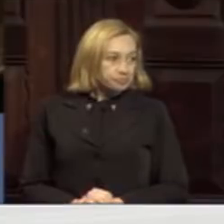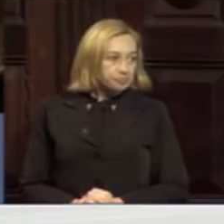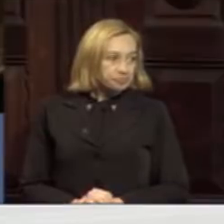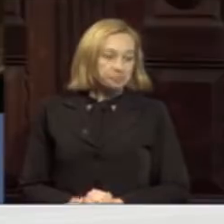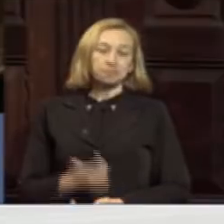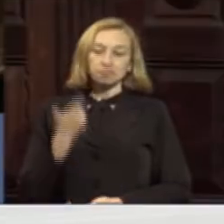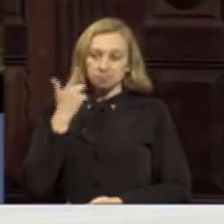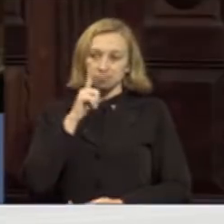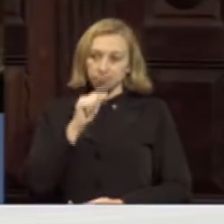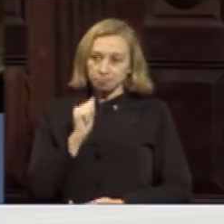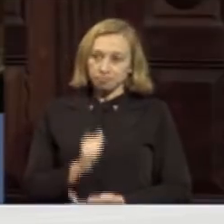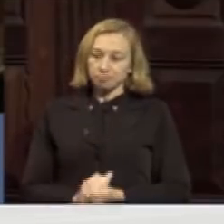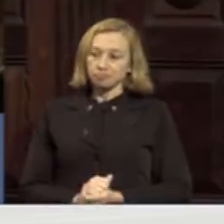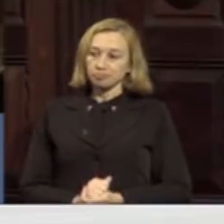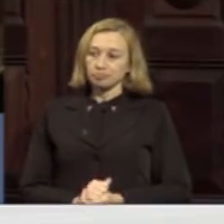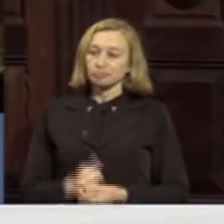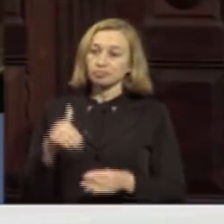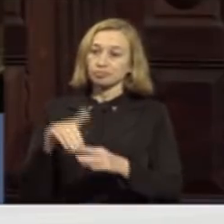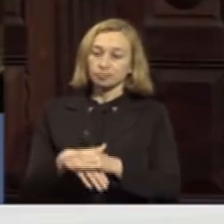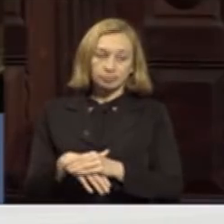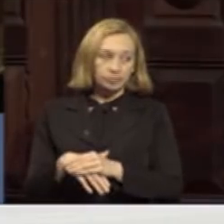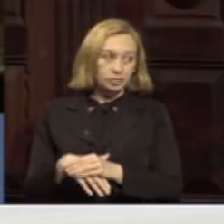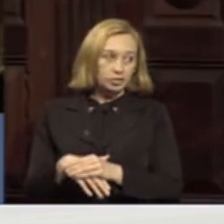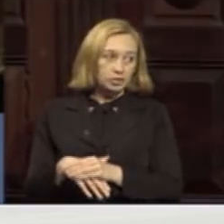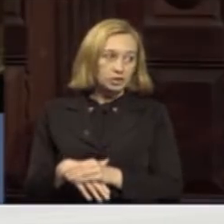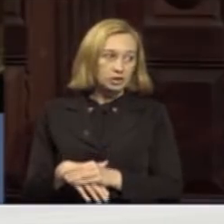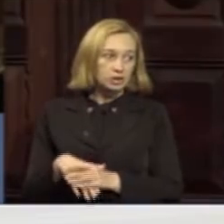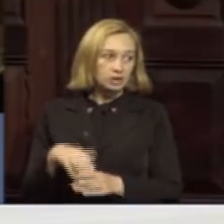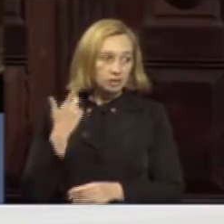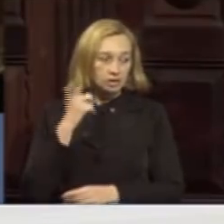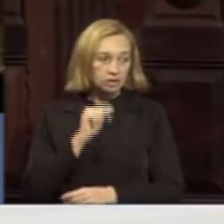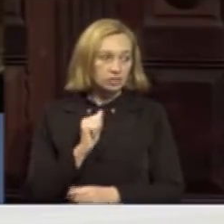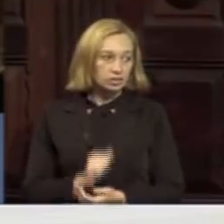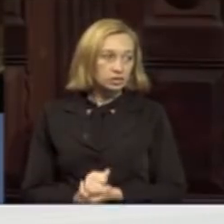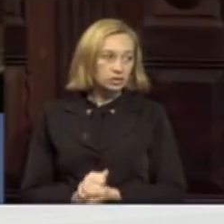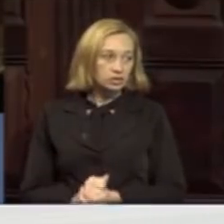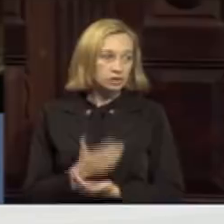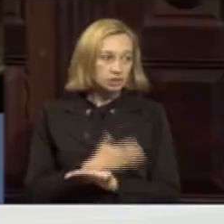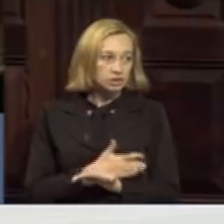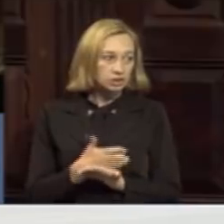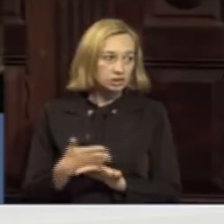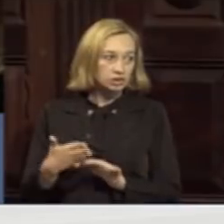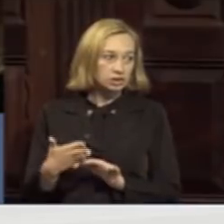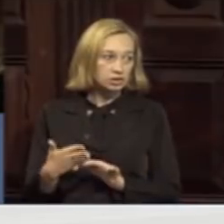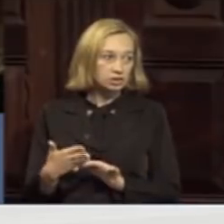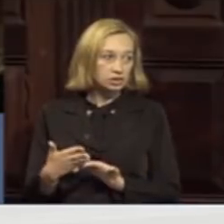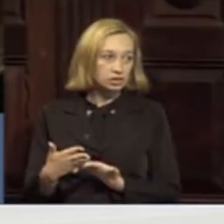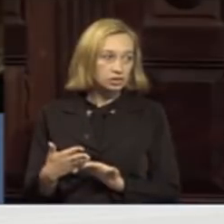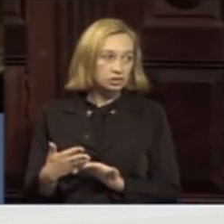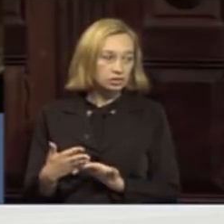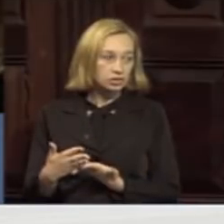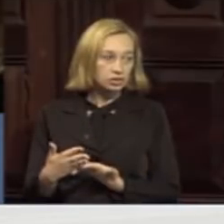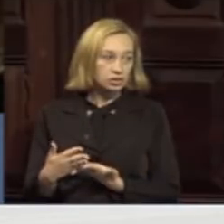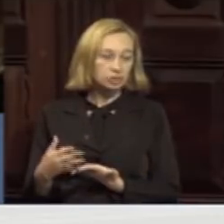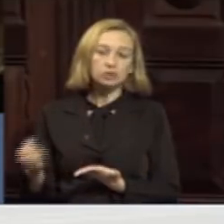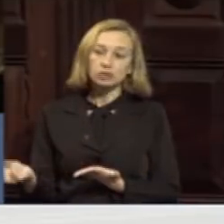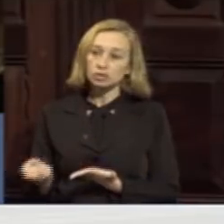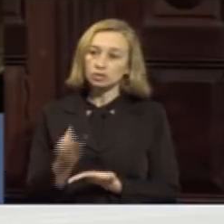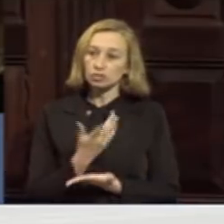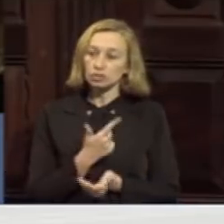ganhou as últimas eleições, tomou posse e inicia o seu quadriênio como